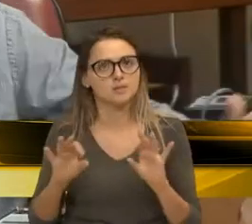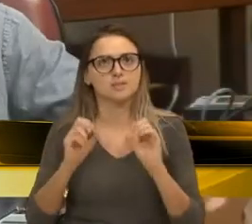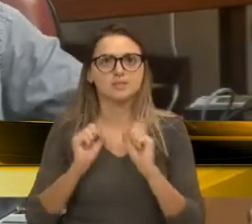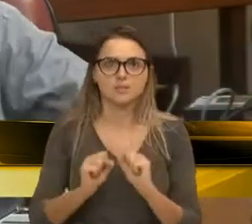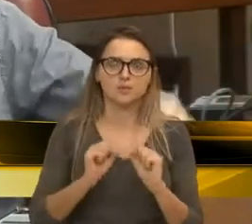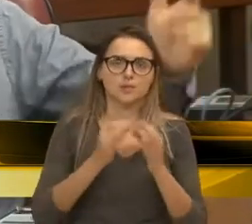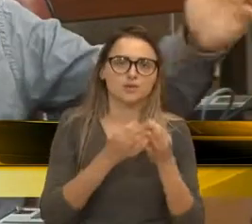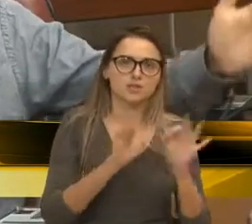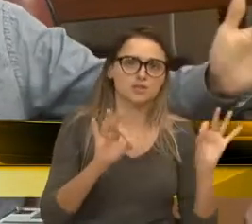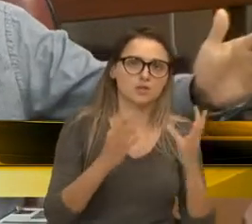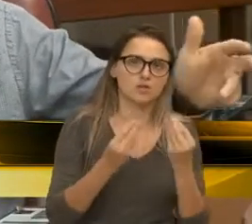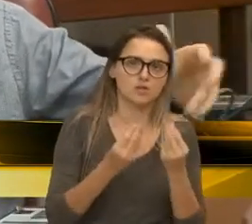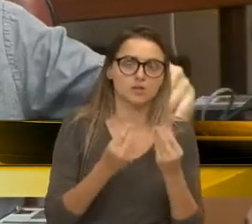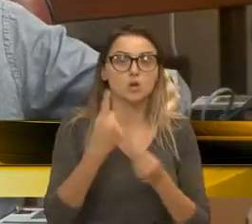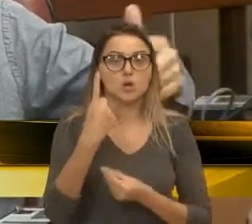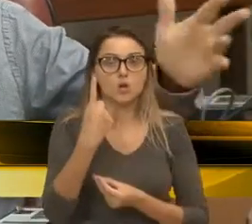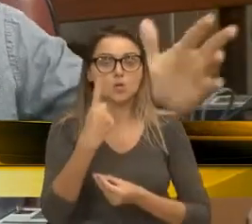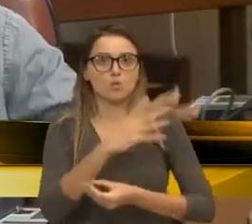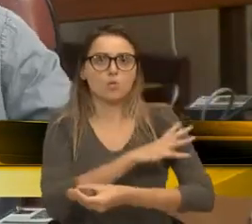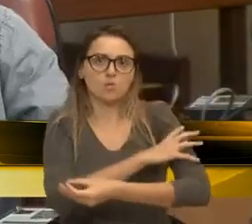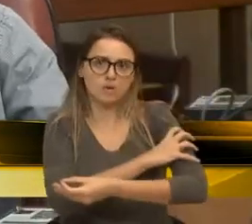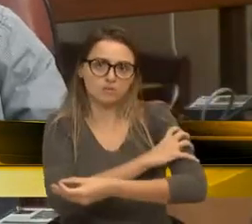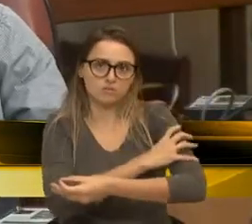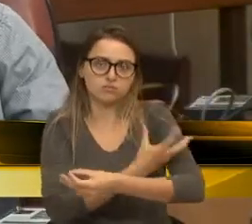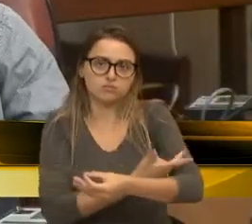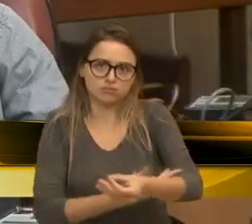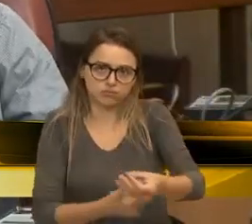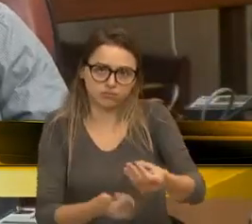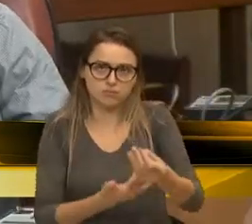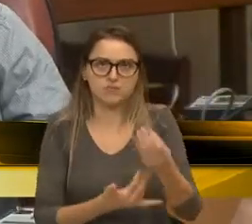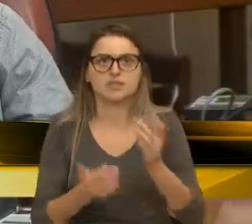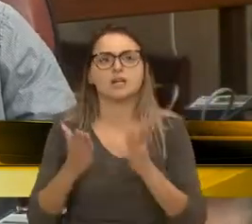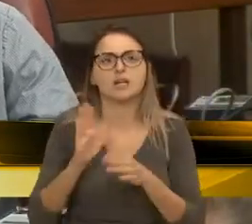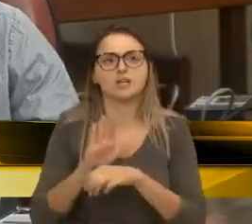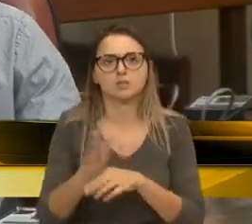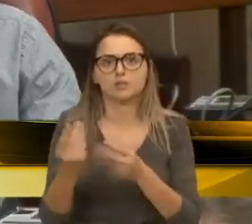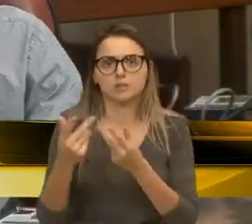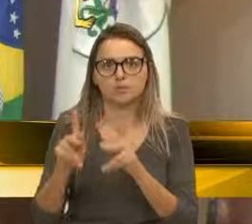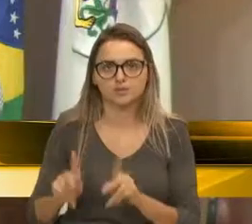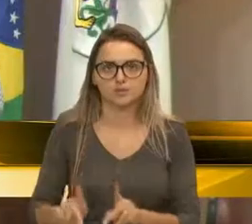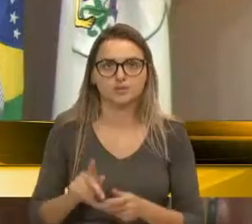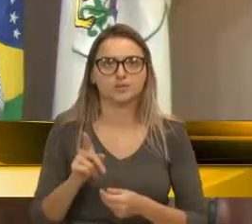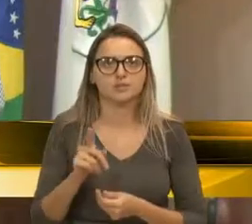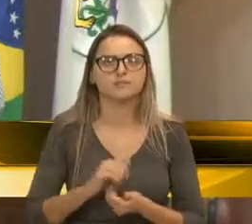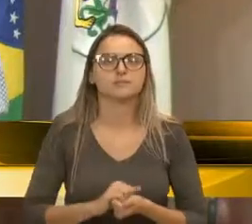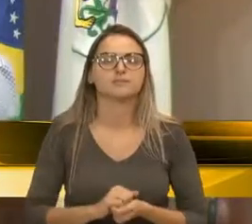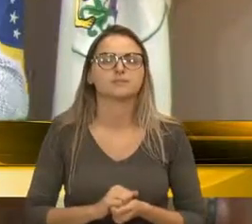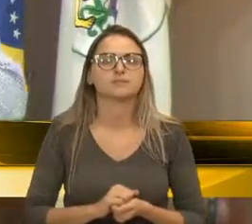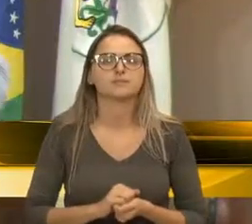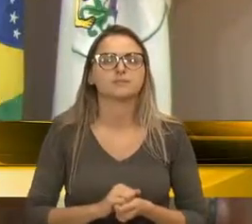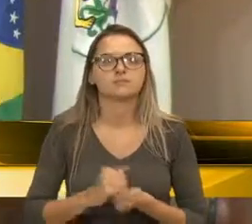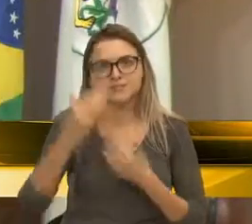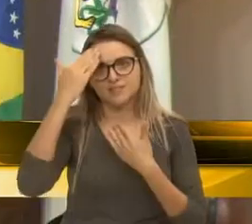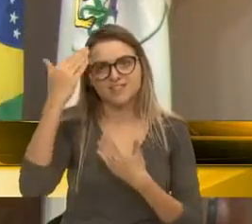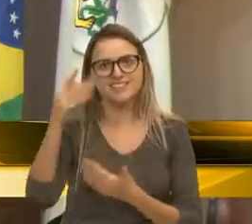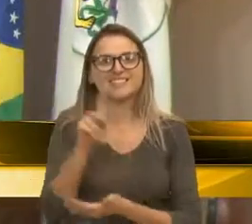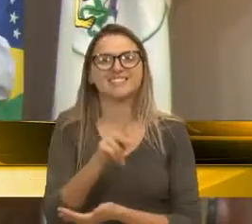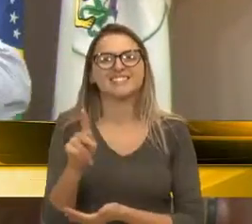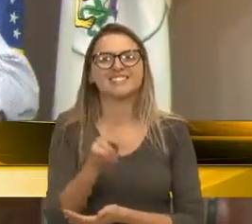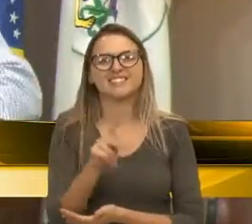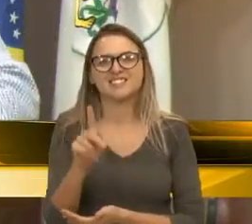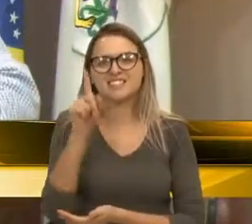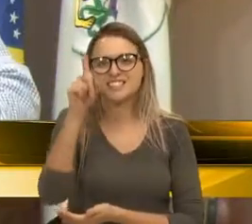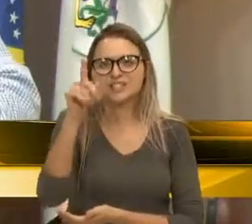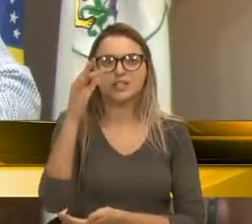milhares de vidas, né? Porque com uma bolsa de sangue ajuda dezenas de pessoas. Obrigado. Sem dúvida. Agradecer à professora também que está